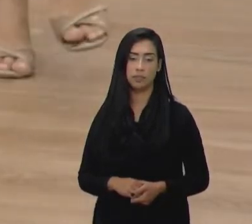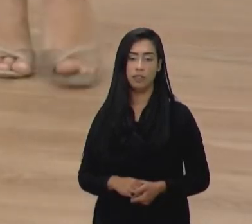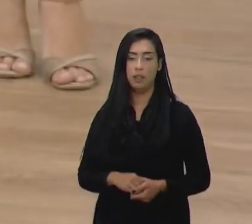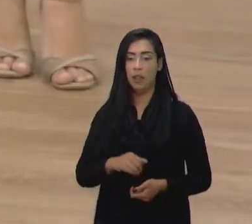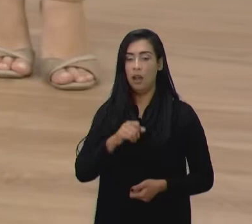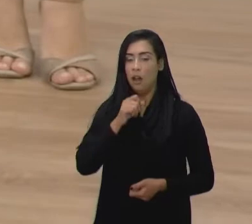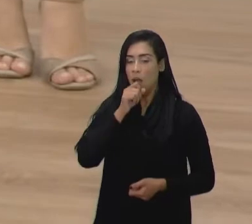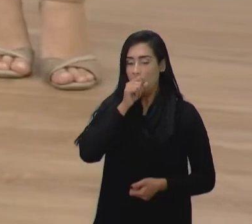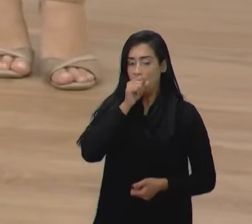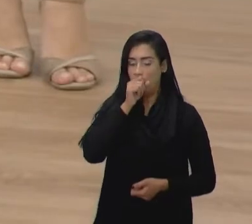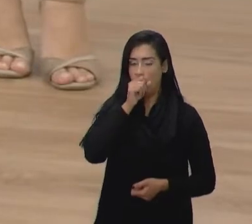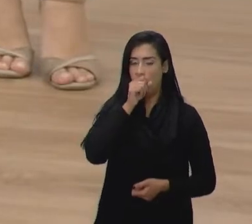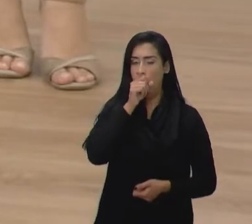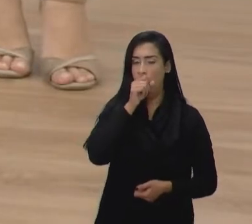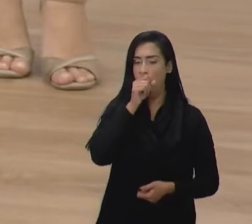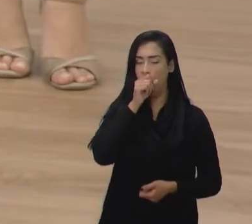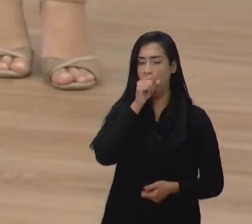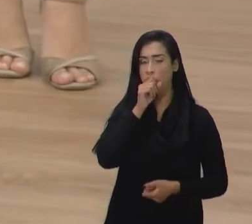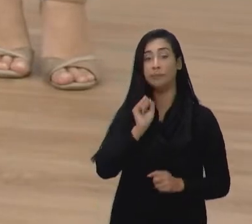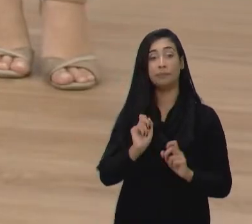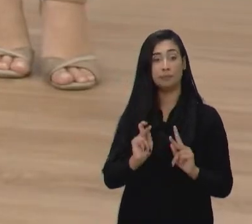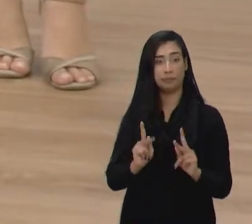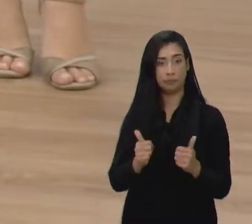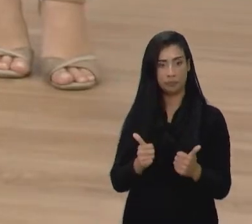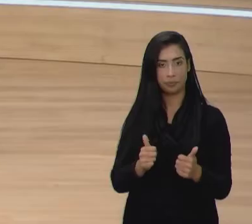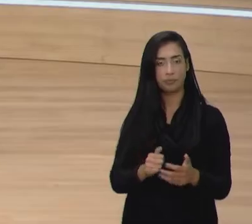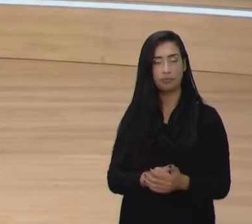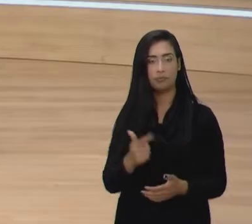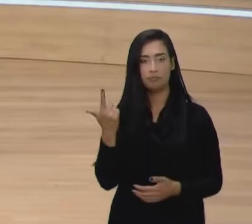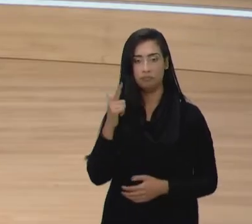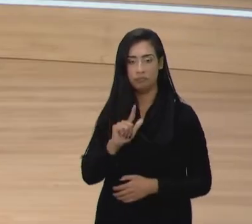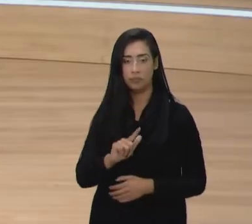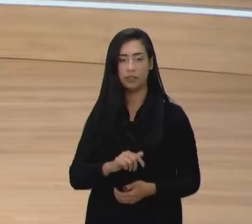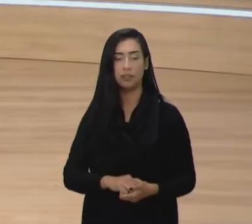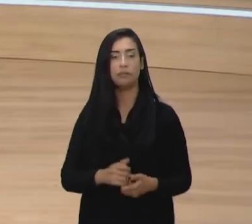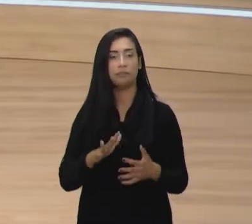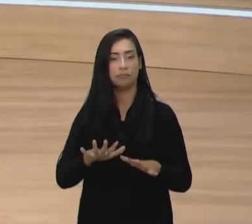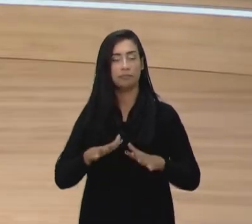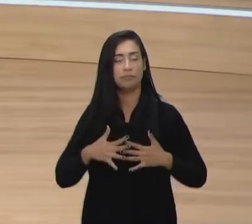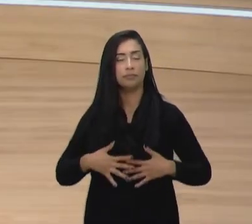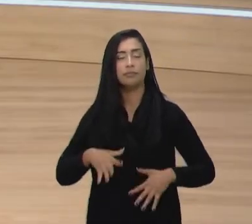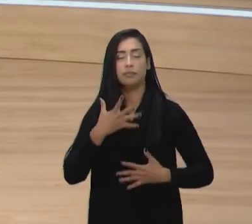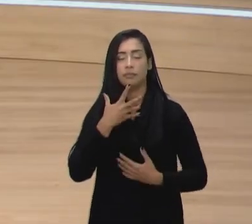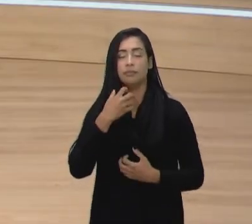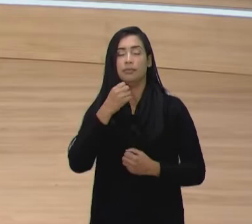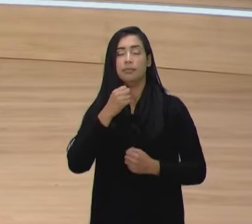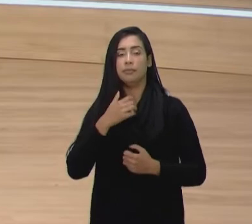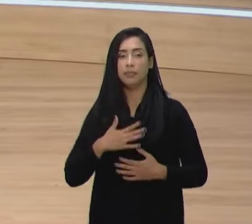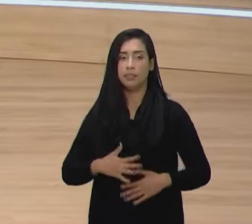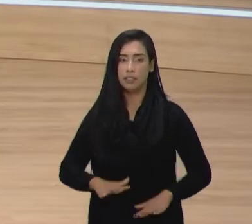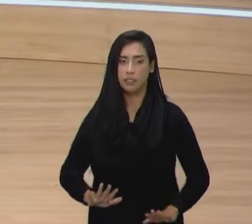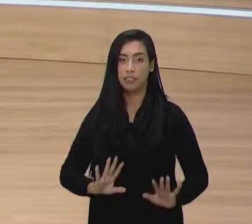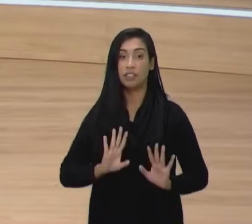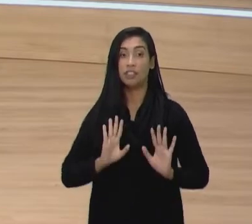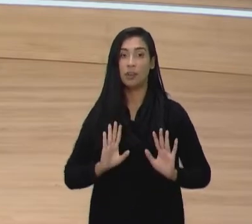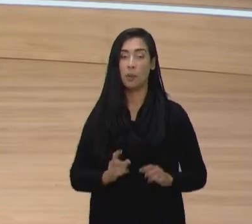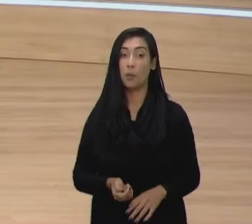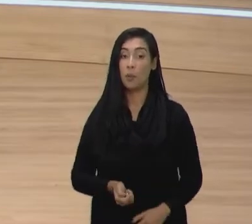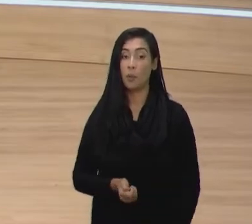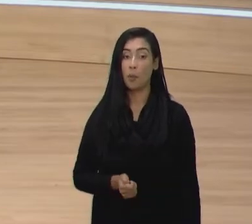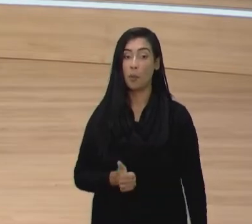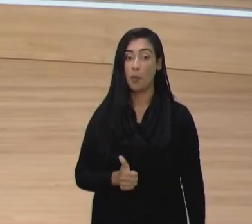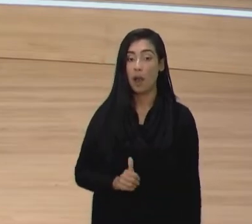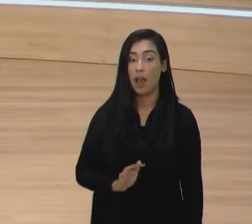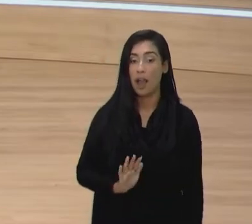6, 7. Ah, que tranquilo. Chegamos aqui. Ufa, respira que já fizemos 90%. Não, cadê?